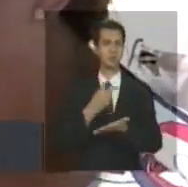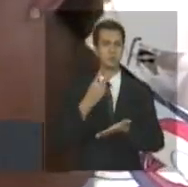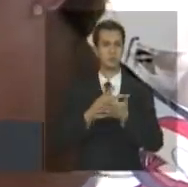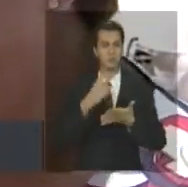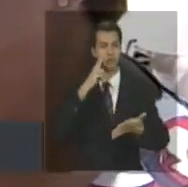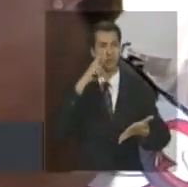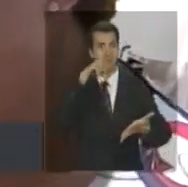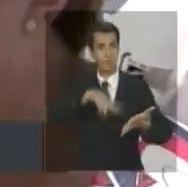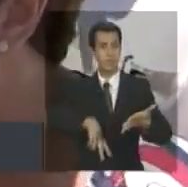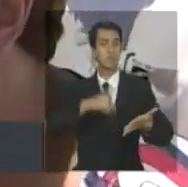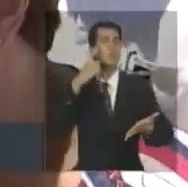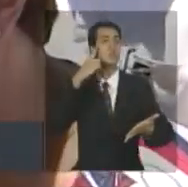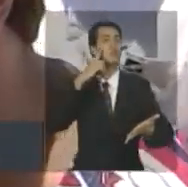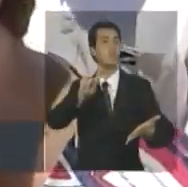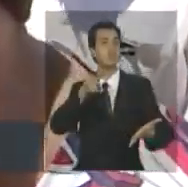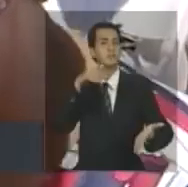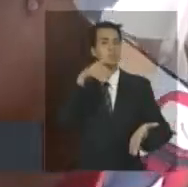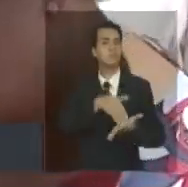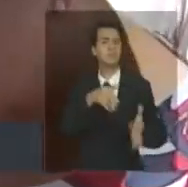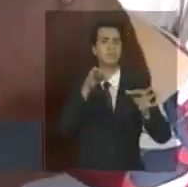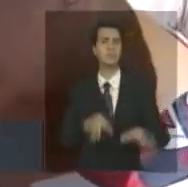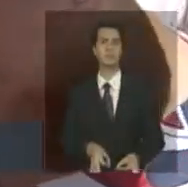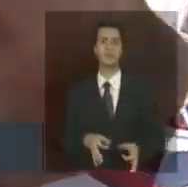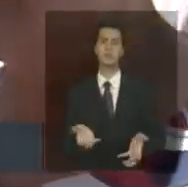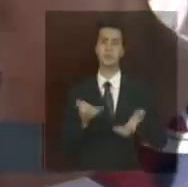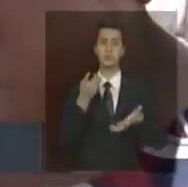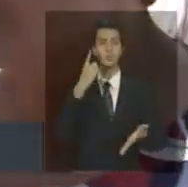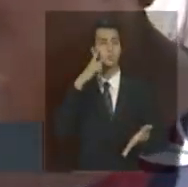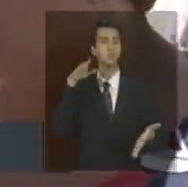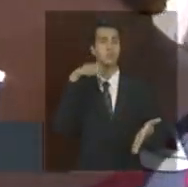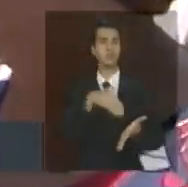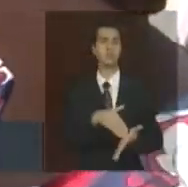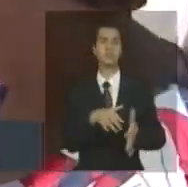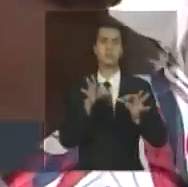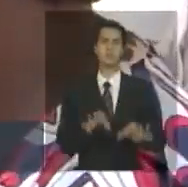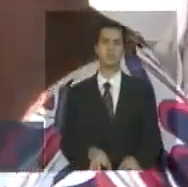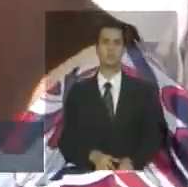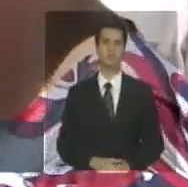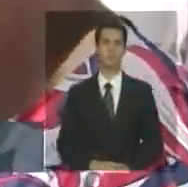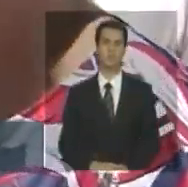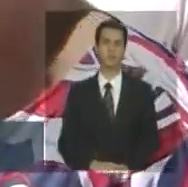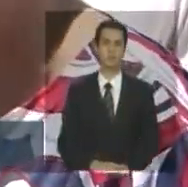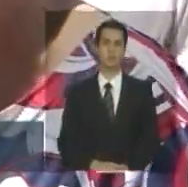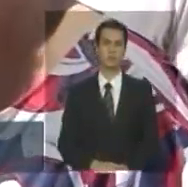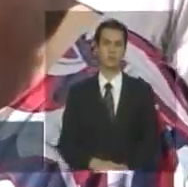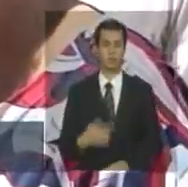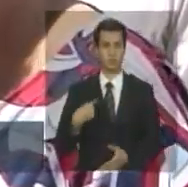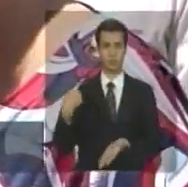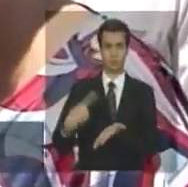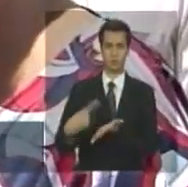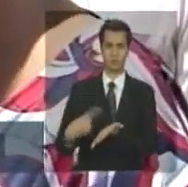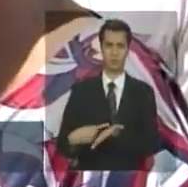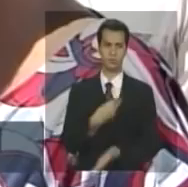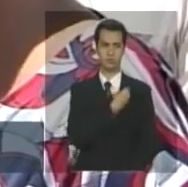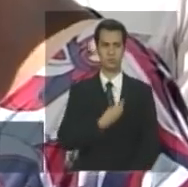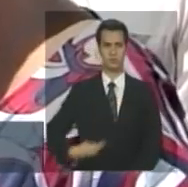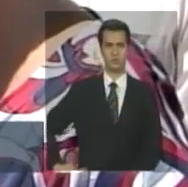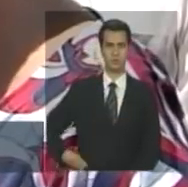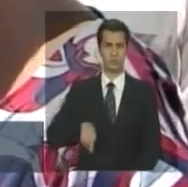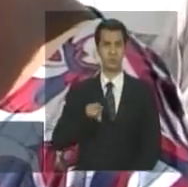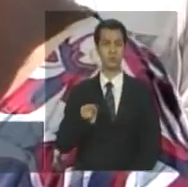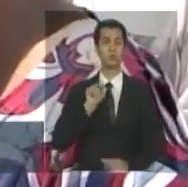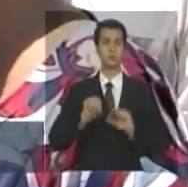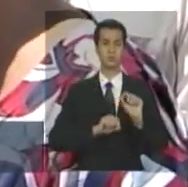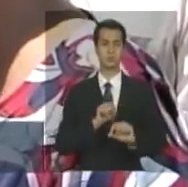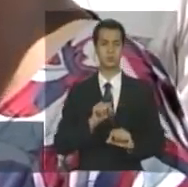detalhadamente os prazos. Nós queremos que cumpram os prazos. Eu pretendo que isso seja feito. Estava combinando com o ministro, nós